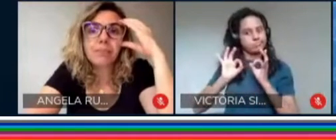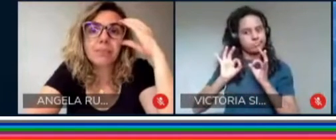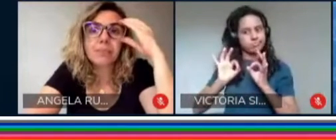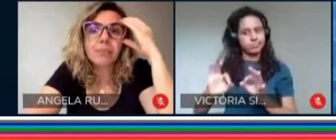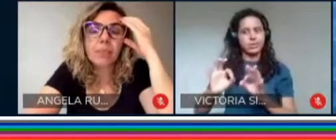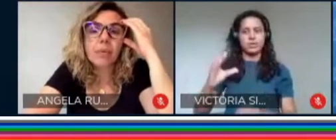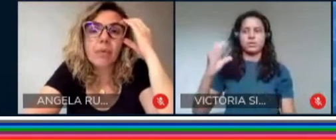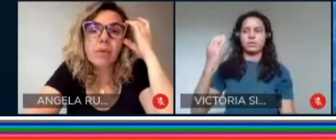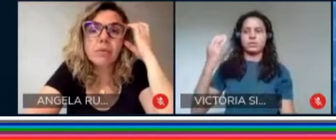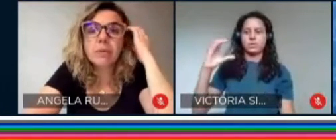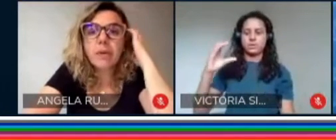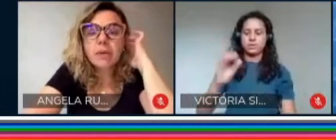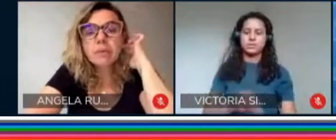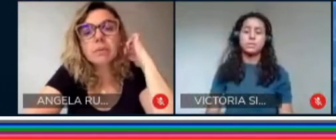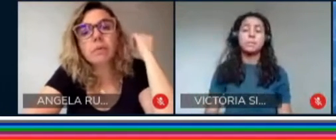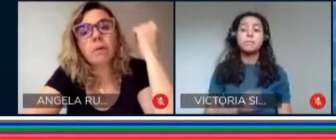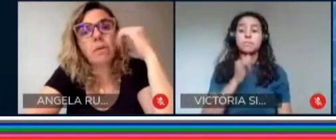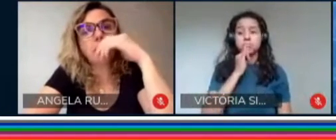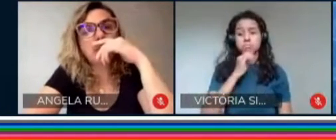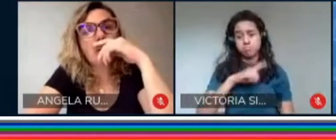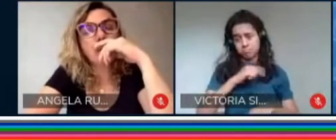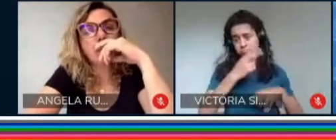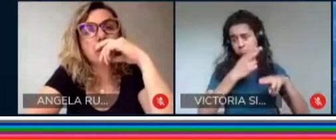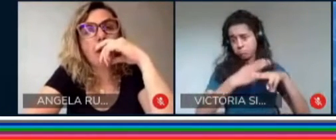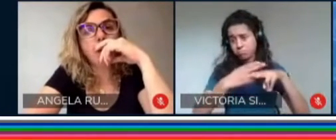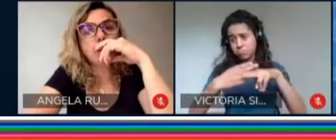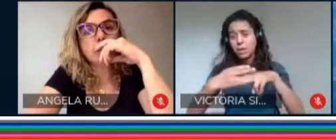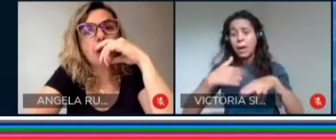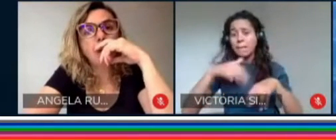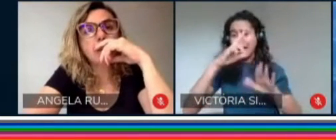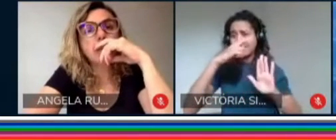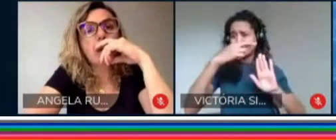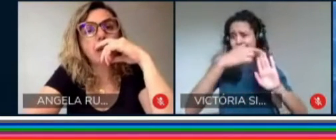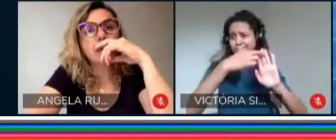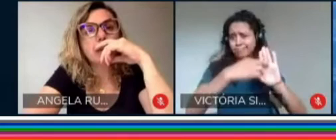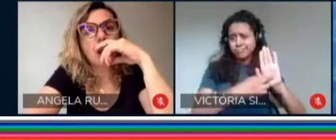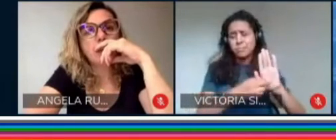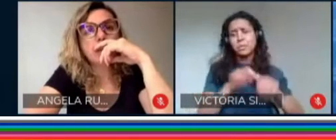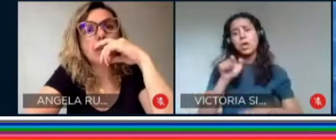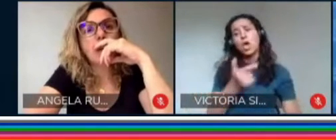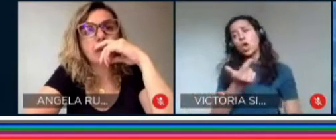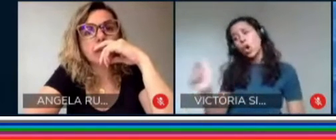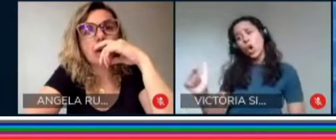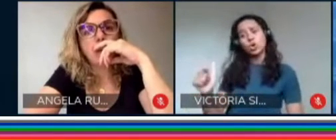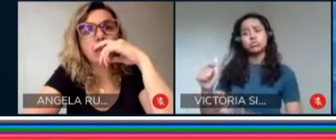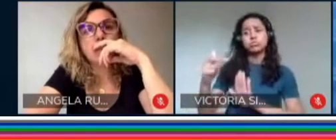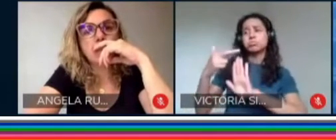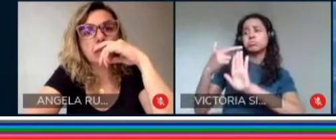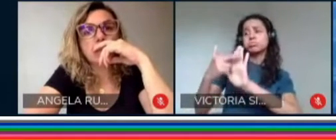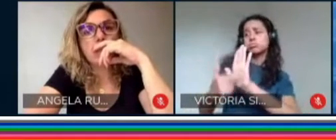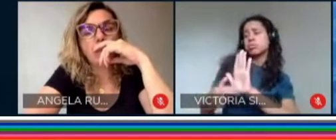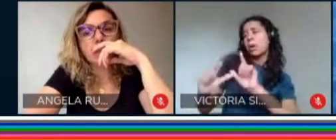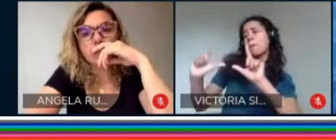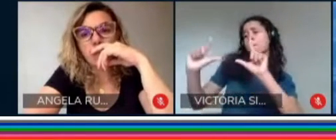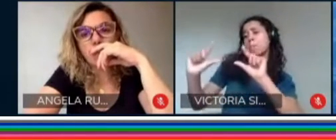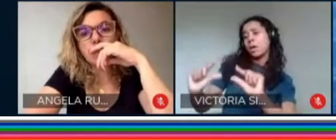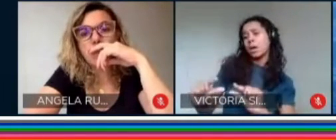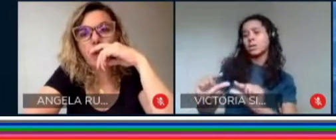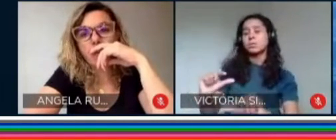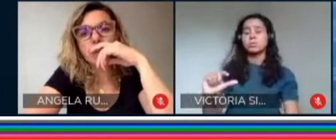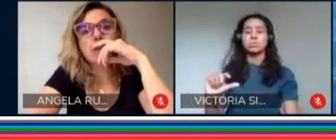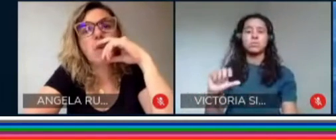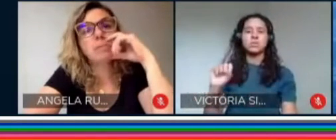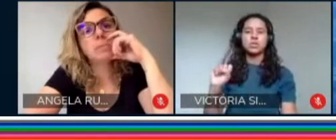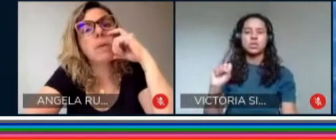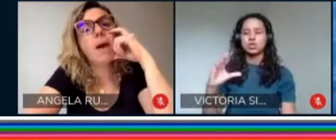e periódicos que são mais rígidos e existem bases e periódicos que são menos rígidos, né? O Scholar não é tão rígido, a Web